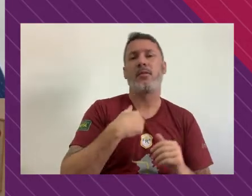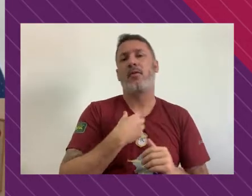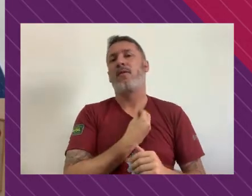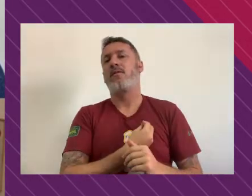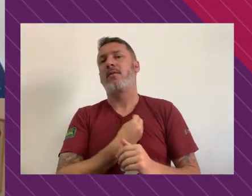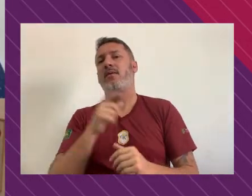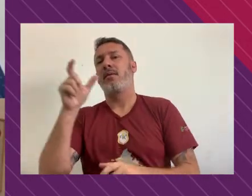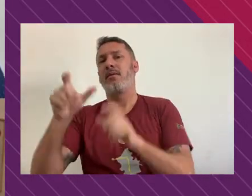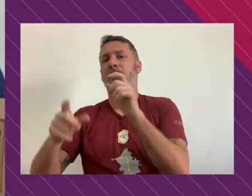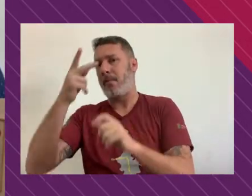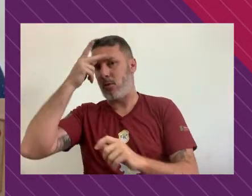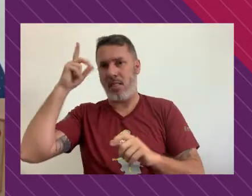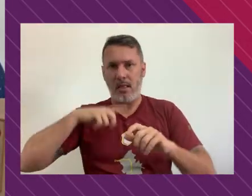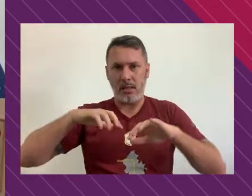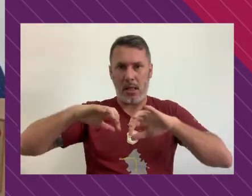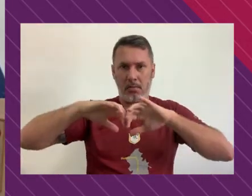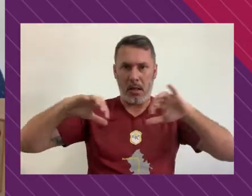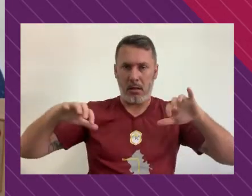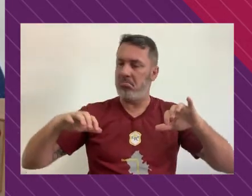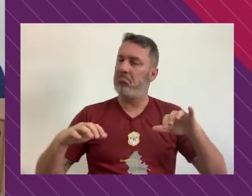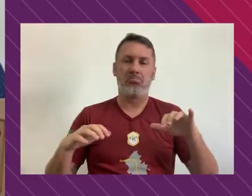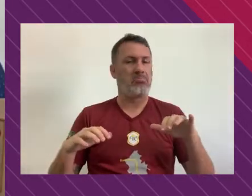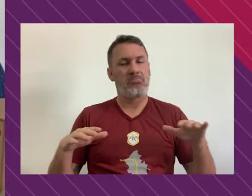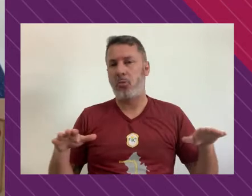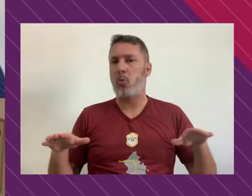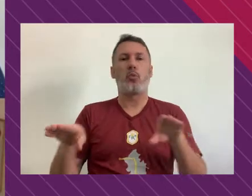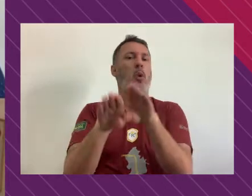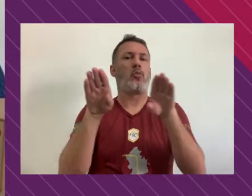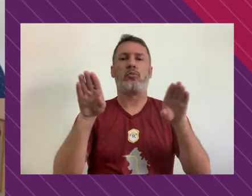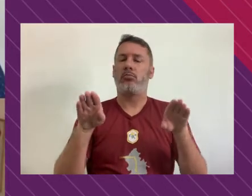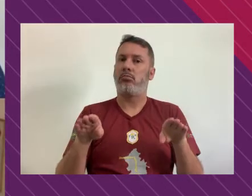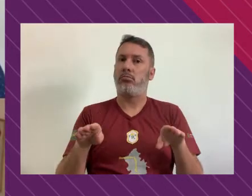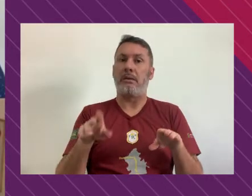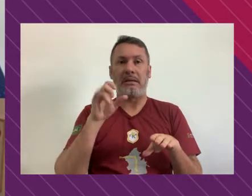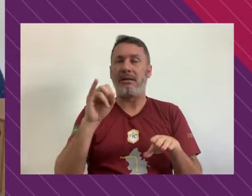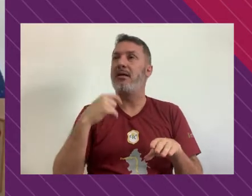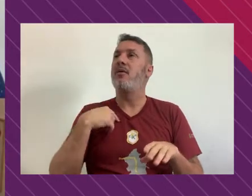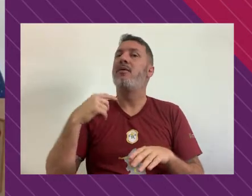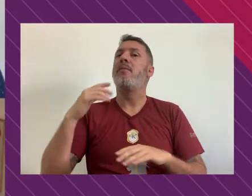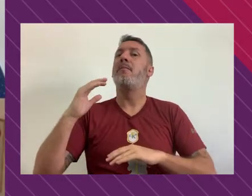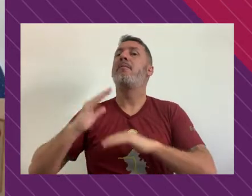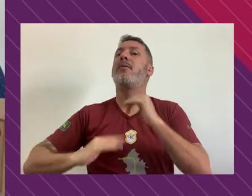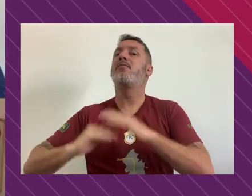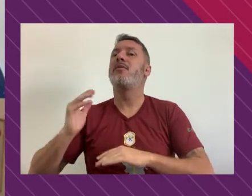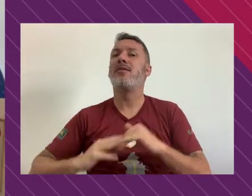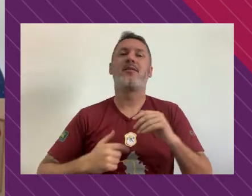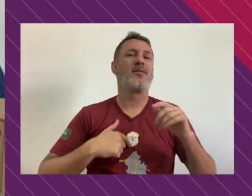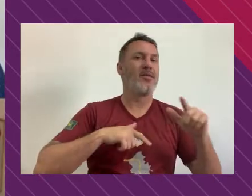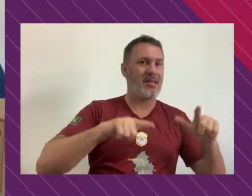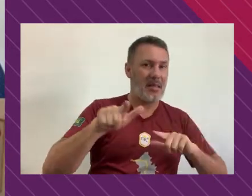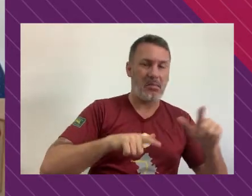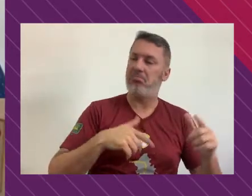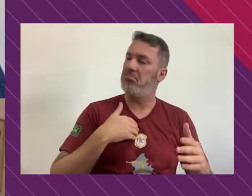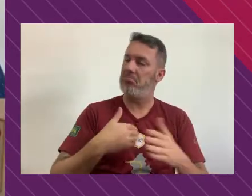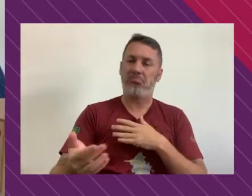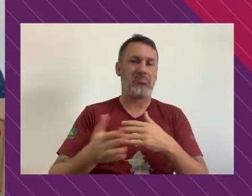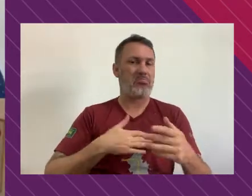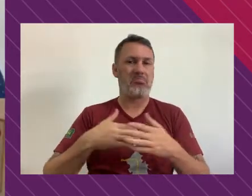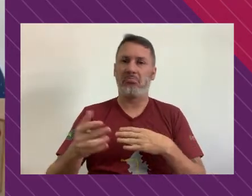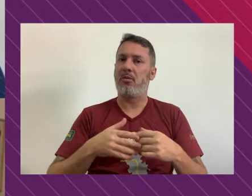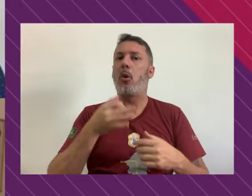você postou ali, fica registrado, alguém dá um print naquilo, as organizações estão atentas e isso